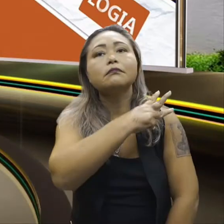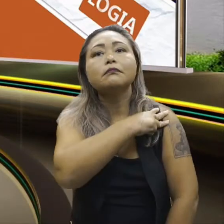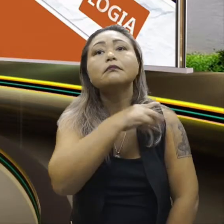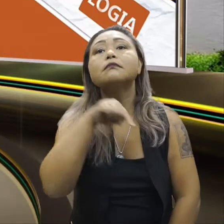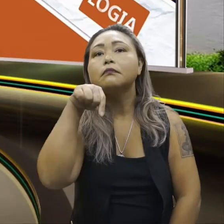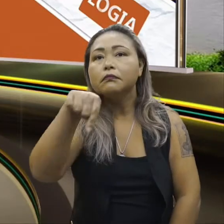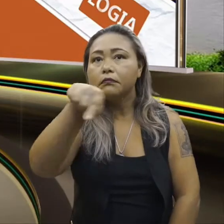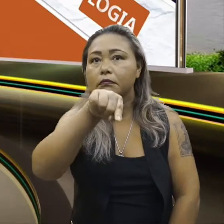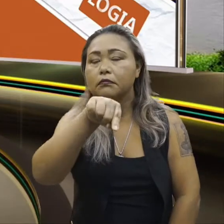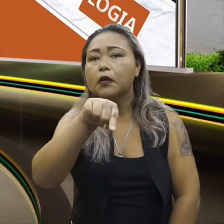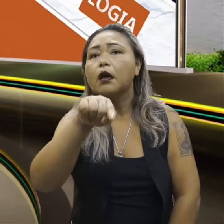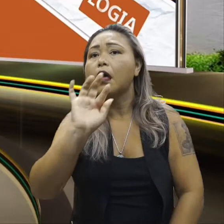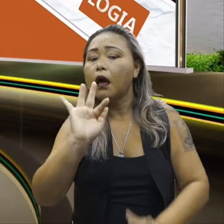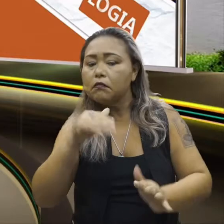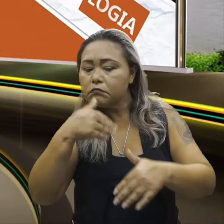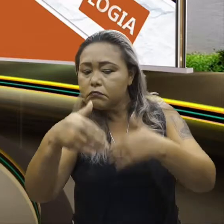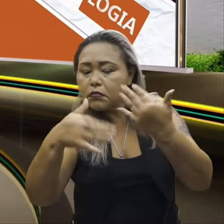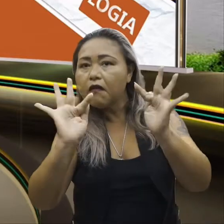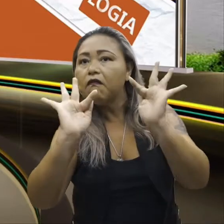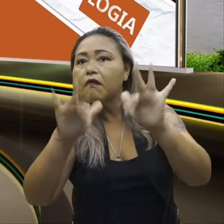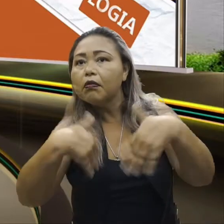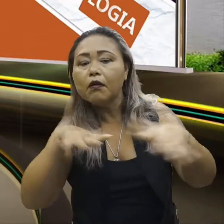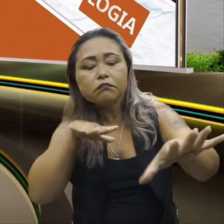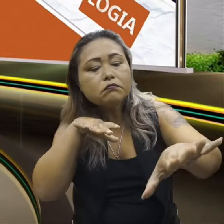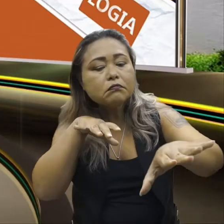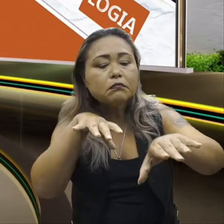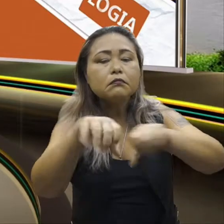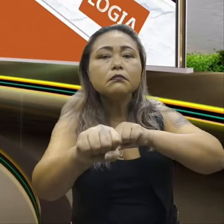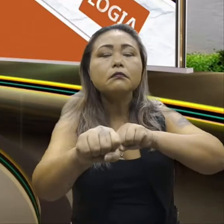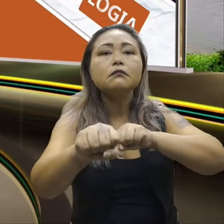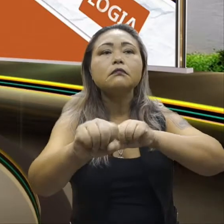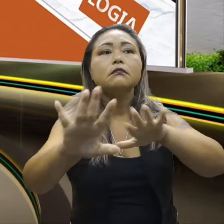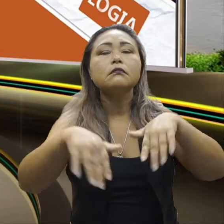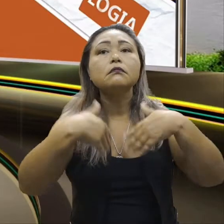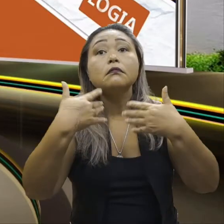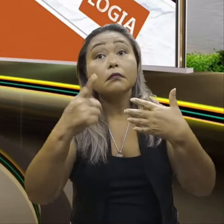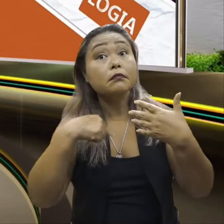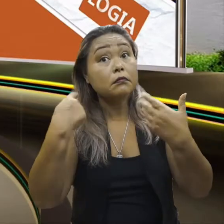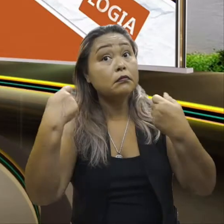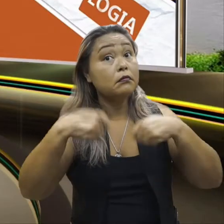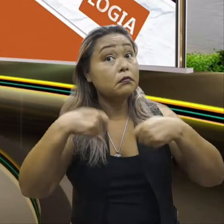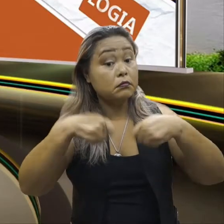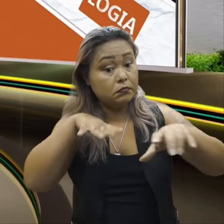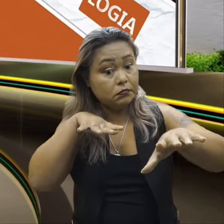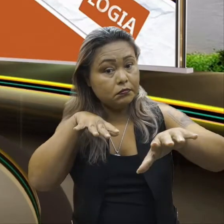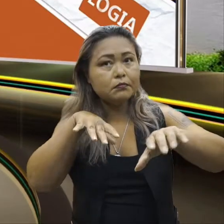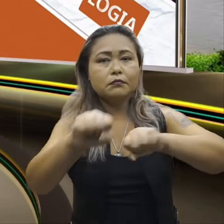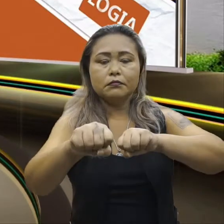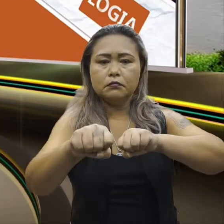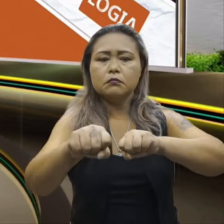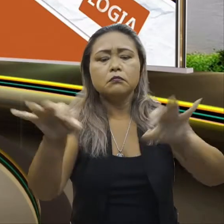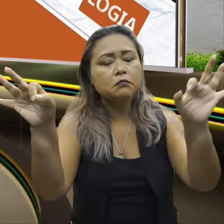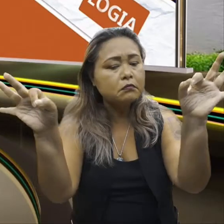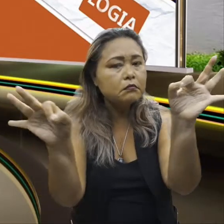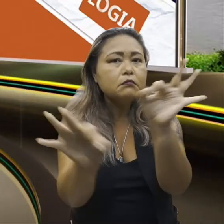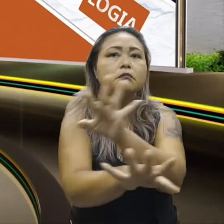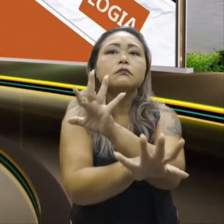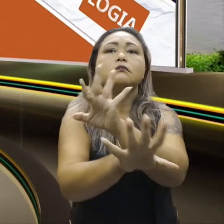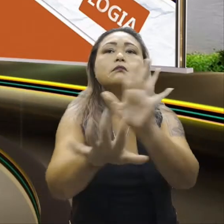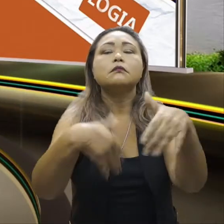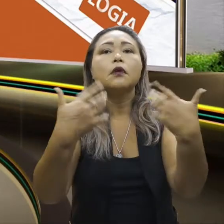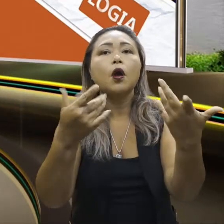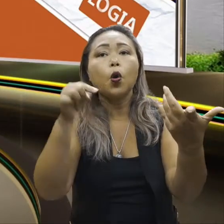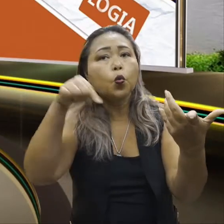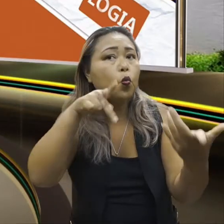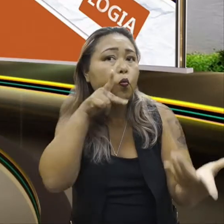na fase final da sua formação? E nós precisamos de uma formação completa, né? Não só em